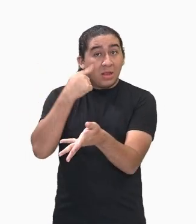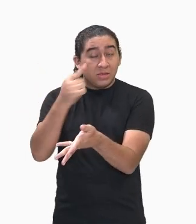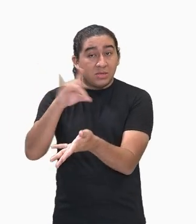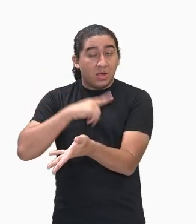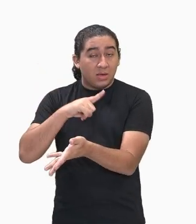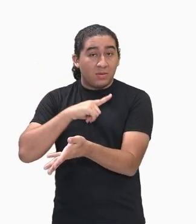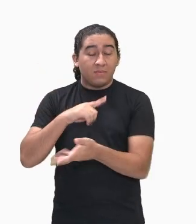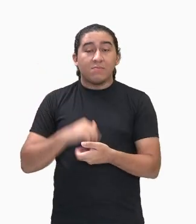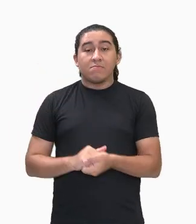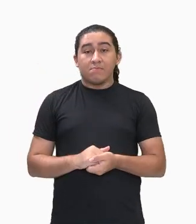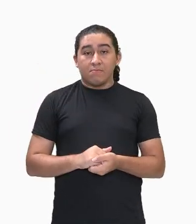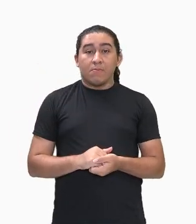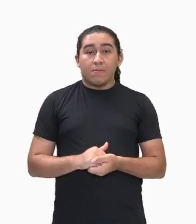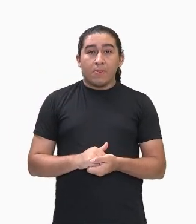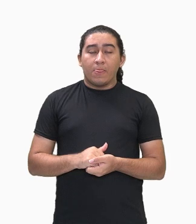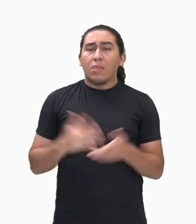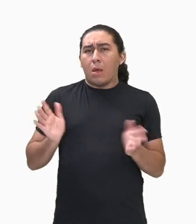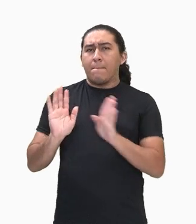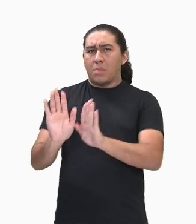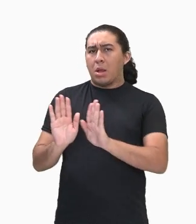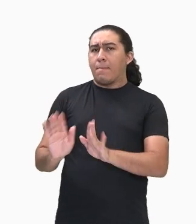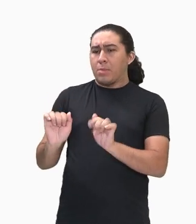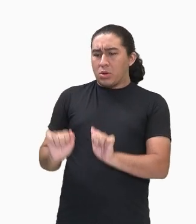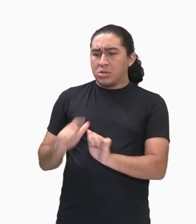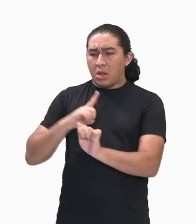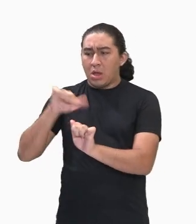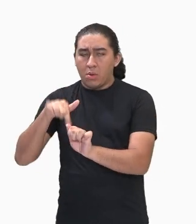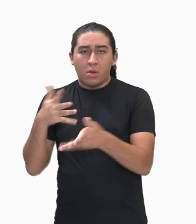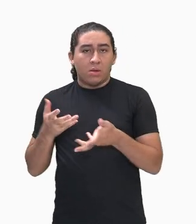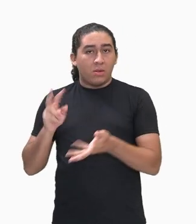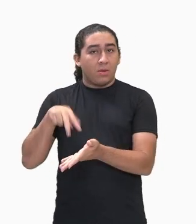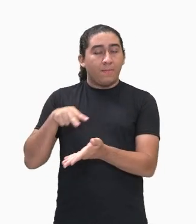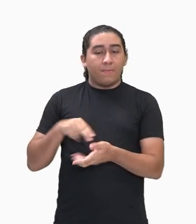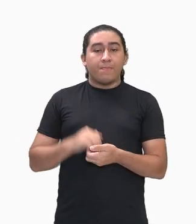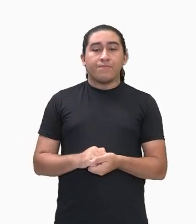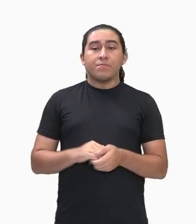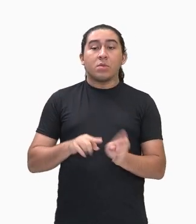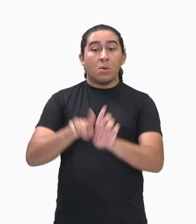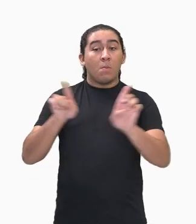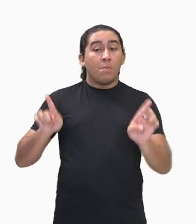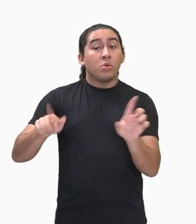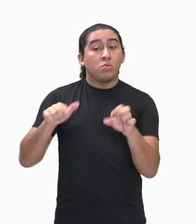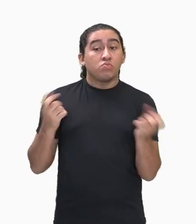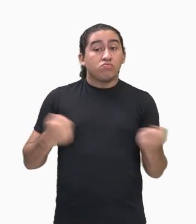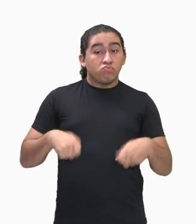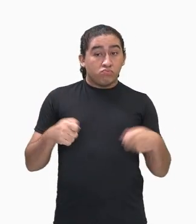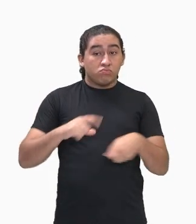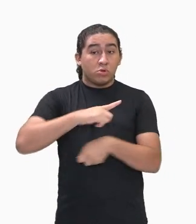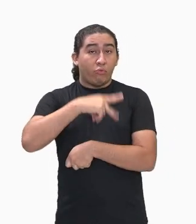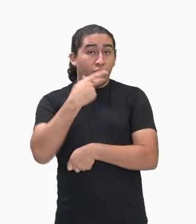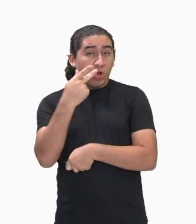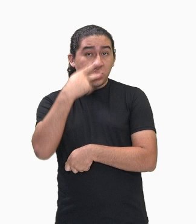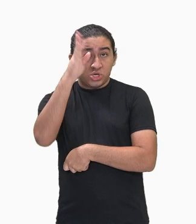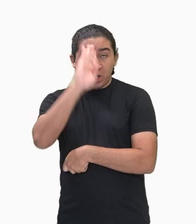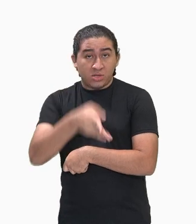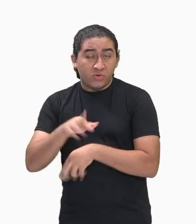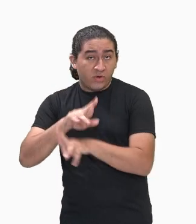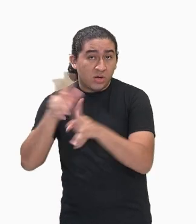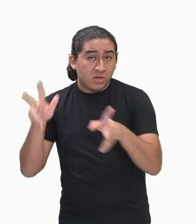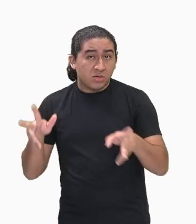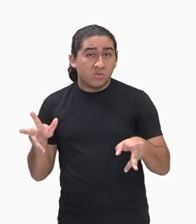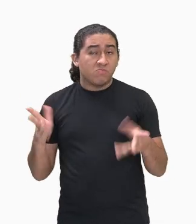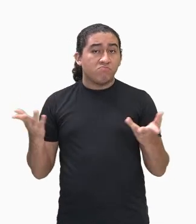sua opinião. Não, pode deixar aí que eu quero ler. Mas foi preciso falar de forma